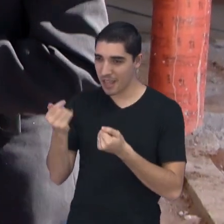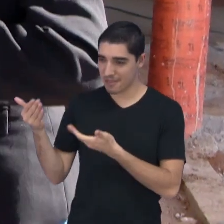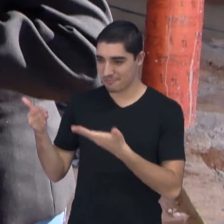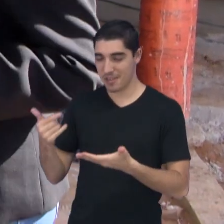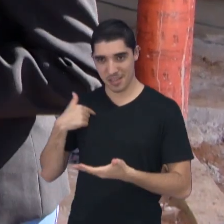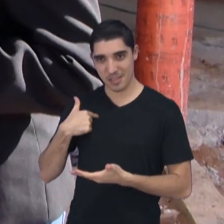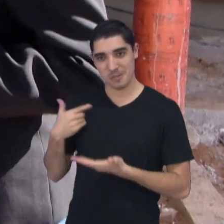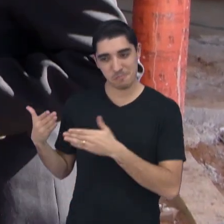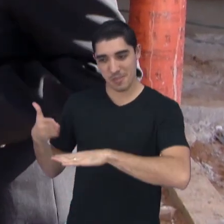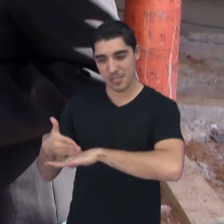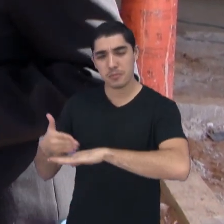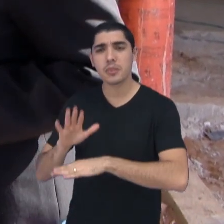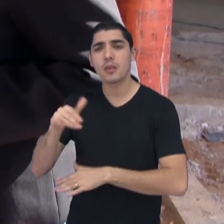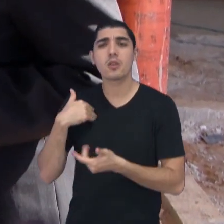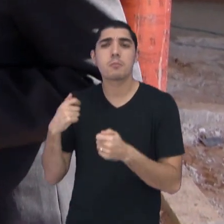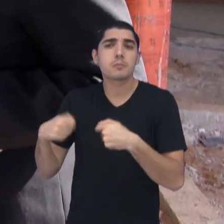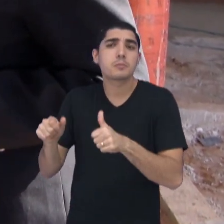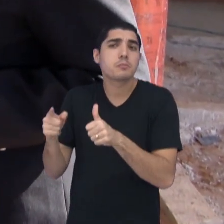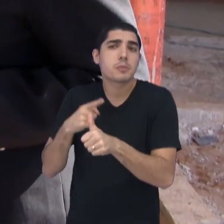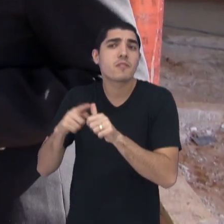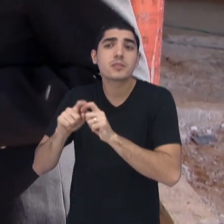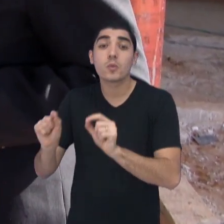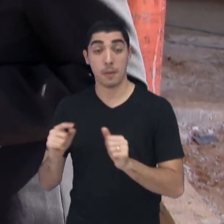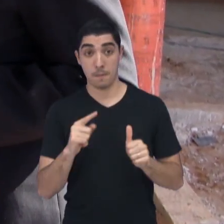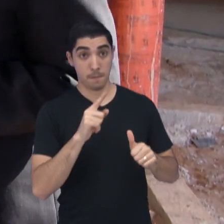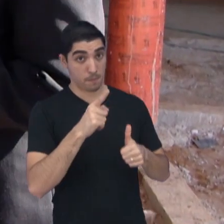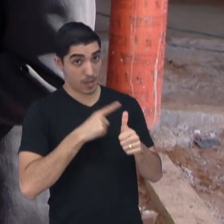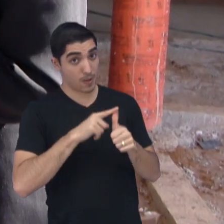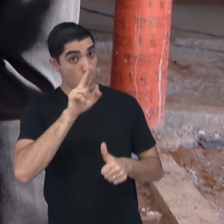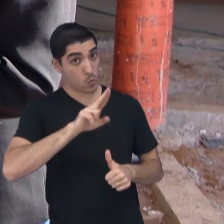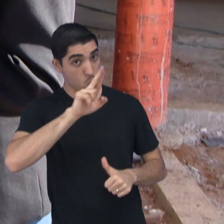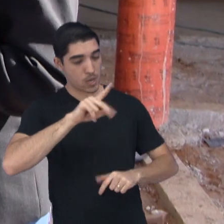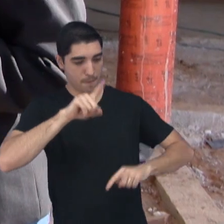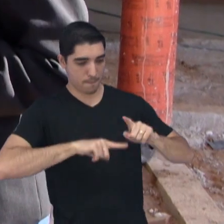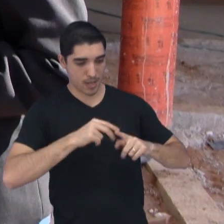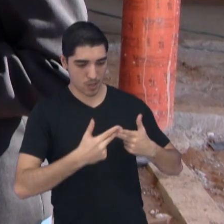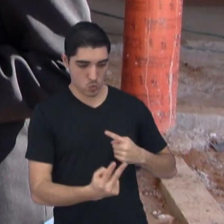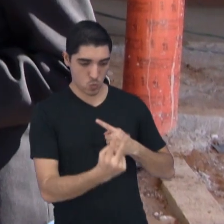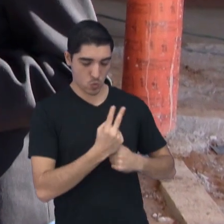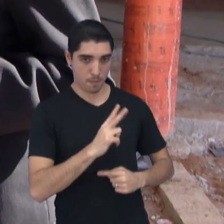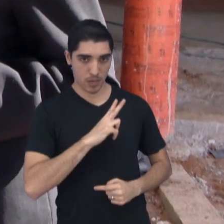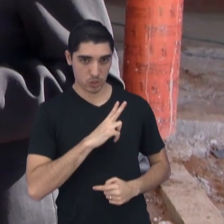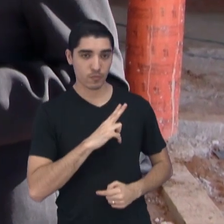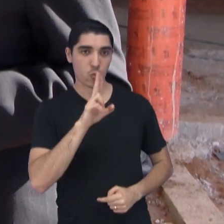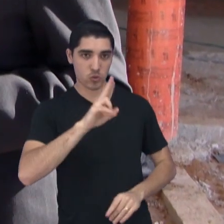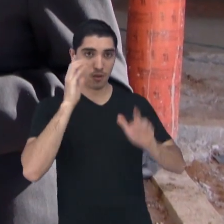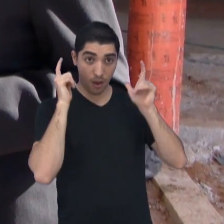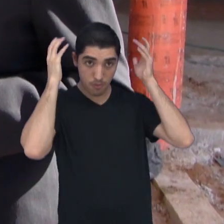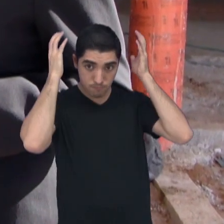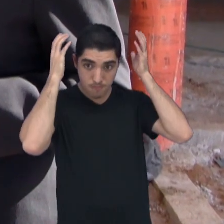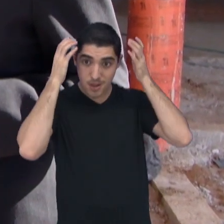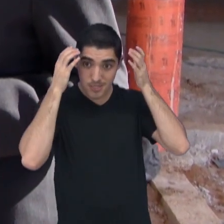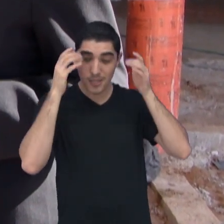obra. Para começar, o que eu tenho que fazer? Primeiro tem que usar os equipamentos de proteção, que é um capacete nesse caso,